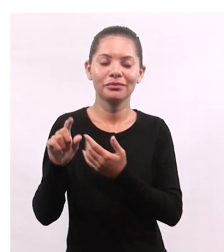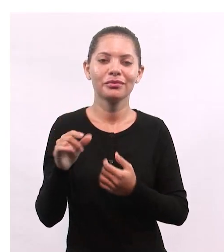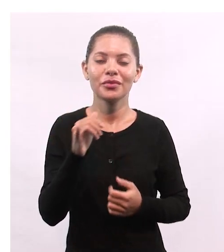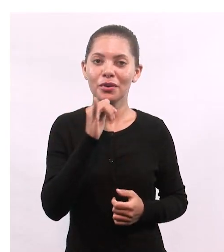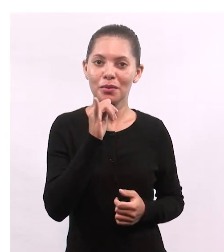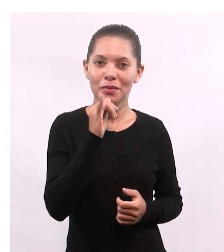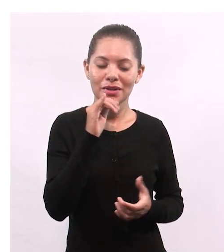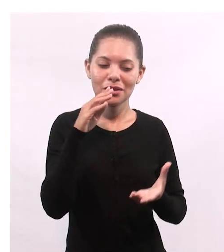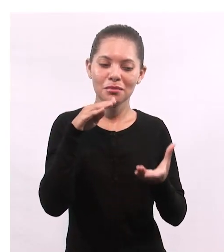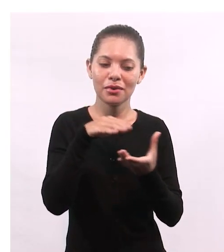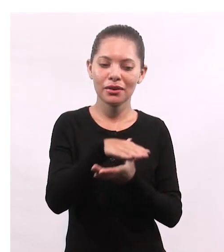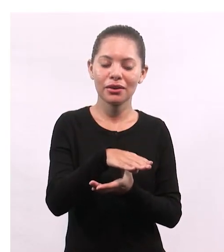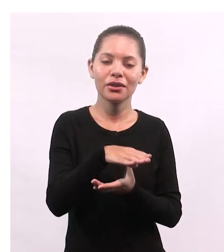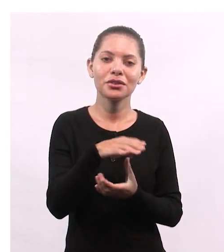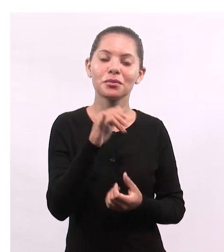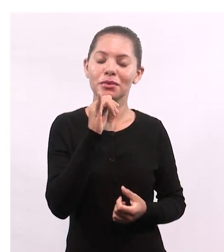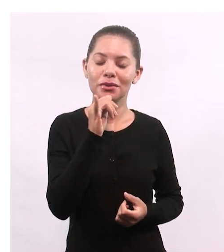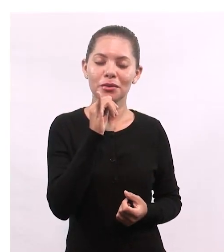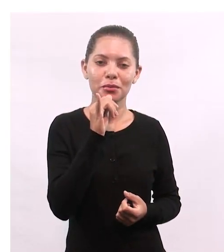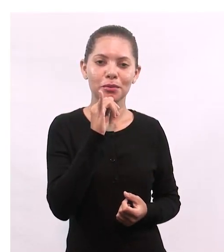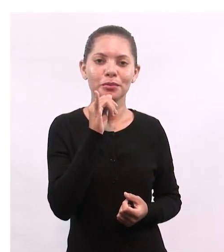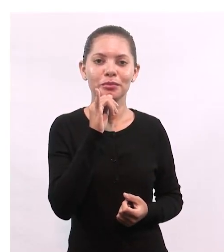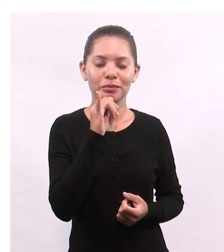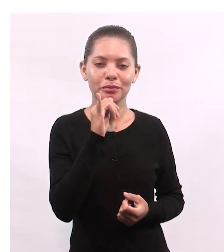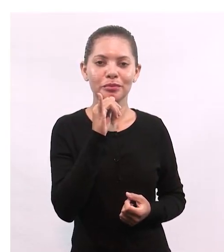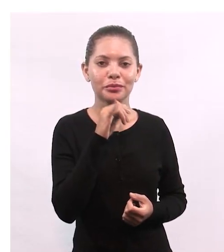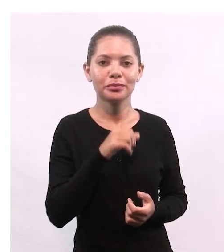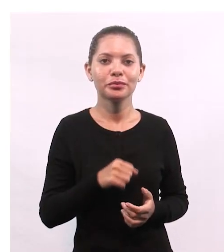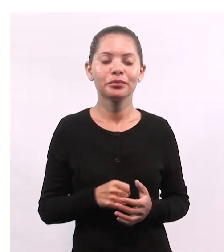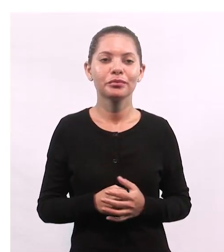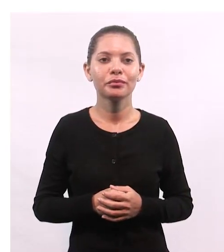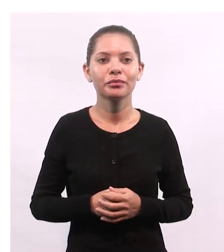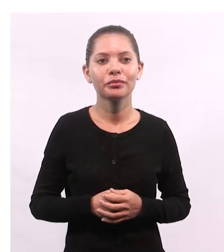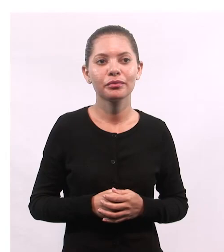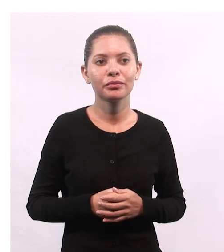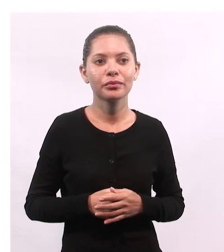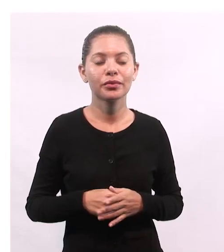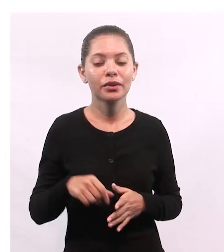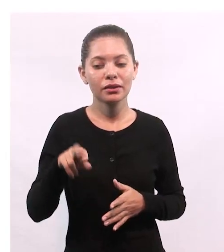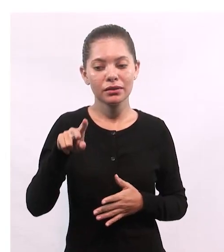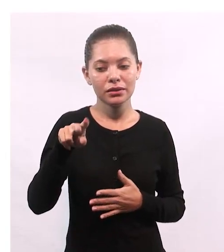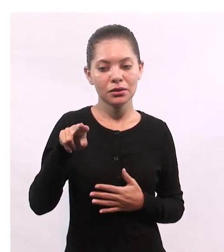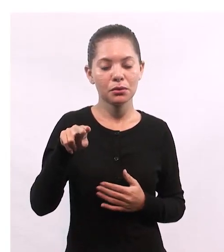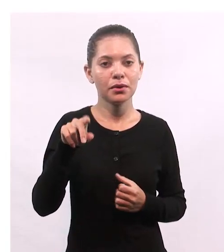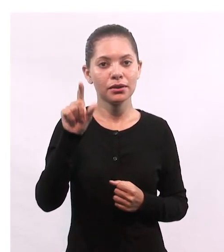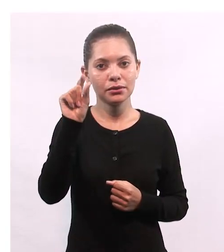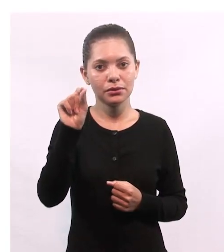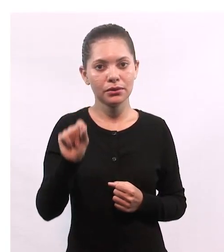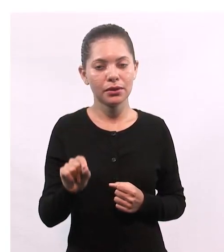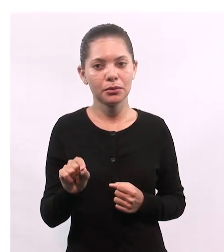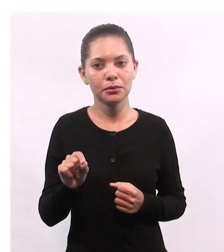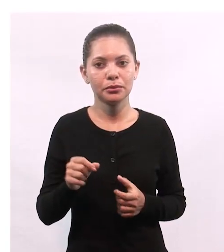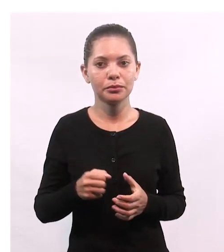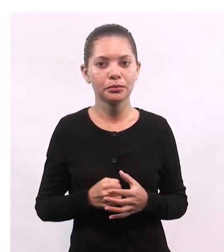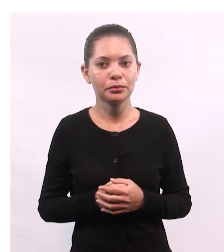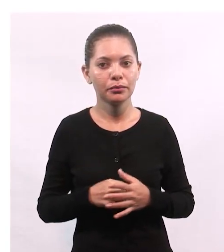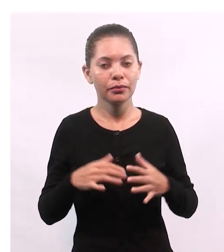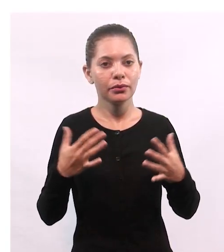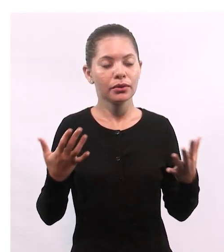paralelepípedo. E aí um exemplo é uma caixa de sapato, por exemplo. É um paralelepípedo. Faces